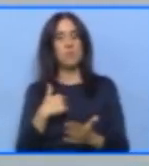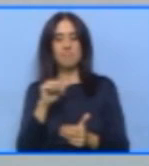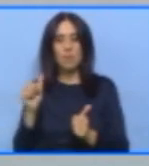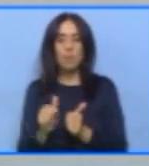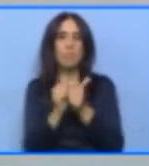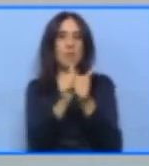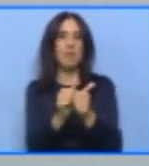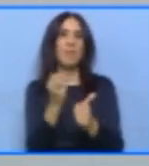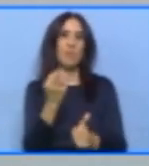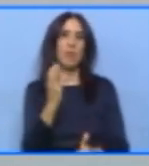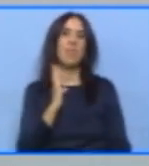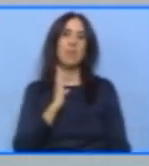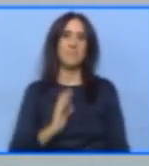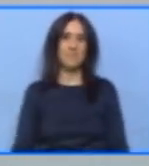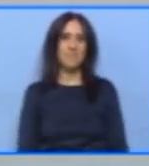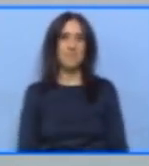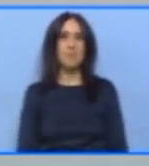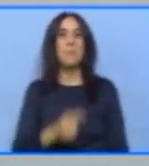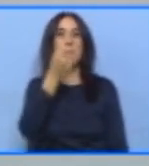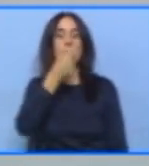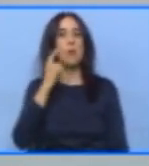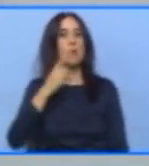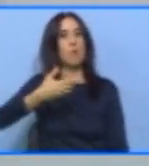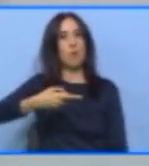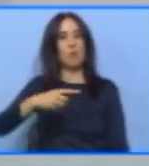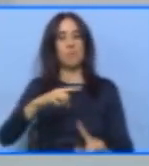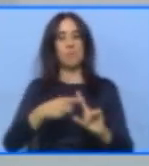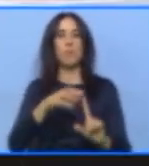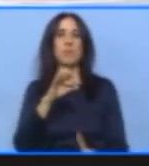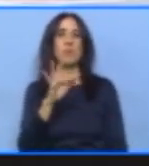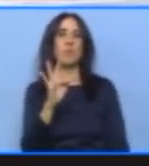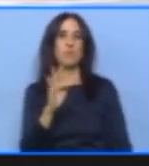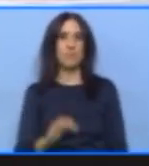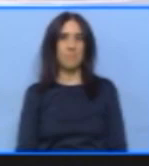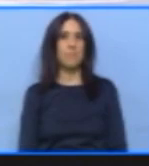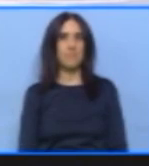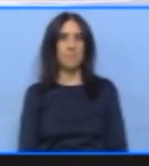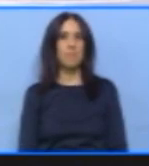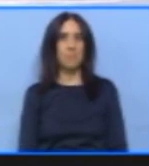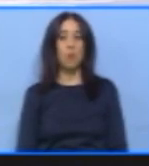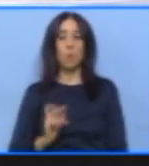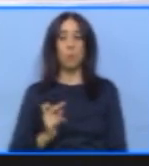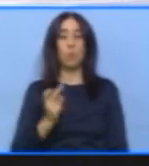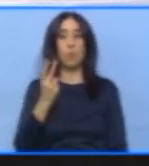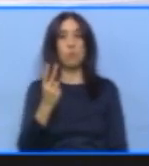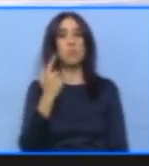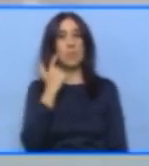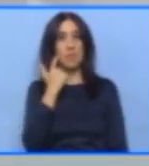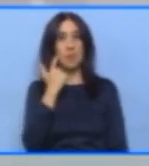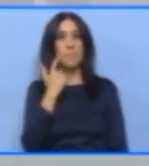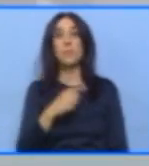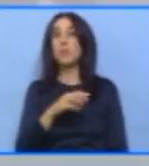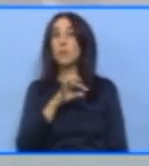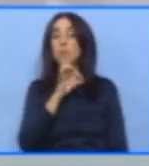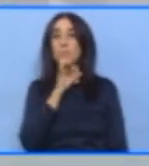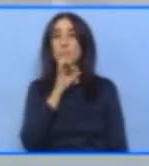acompanhar. 9 de maio de 84. Havia 2 anos que o